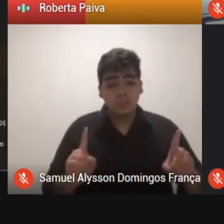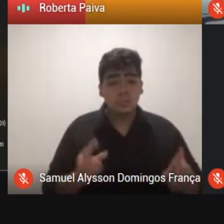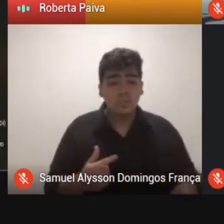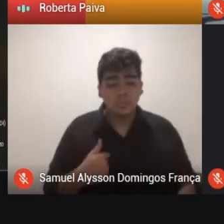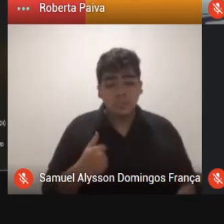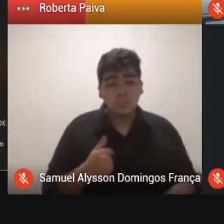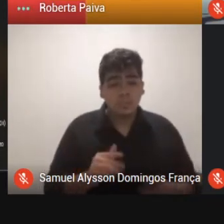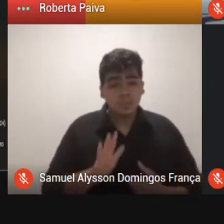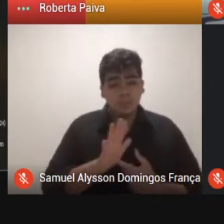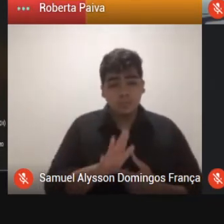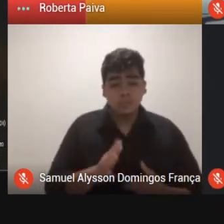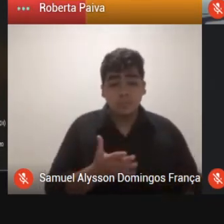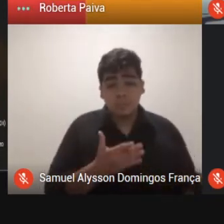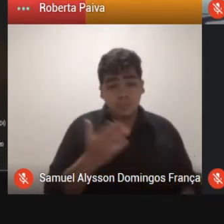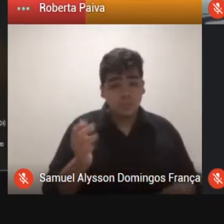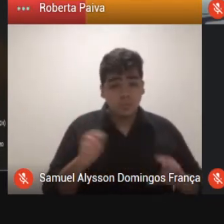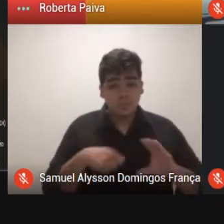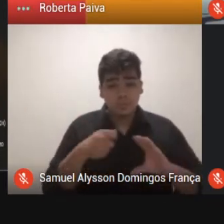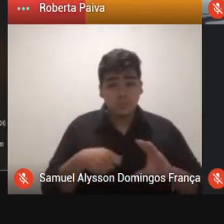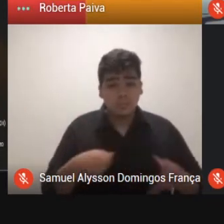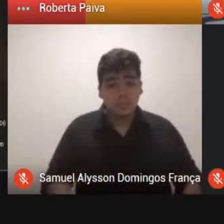esse vídeo.